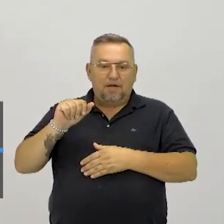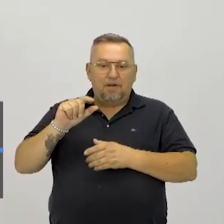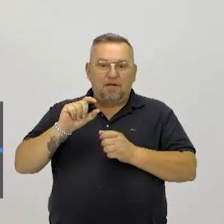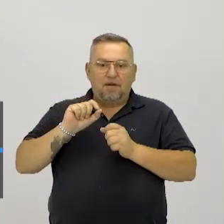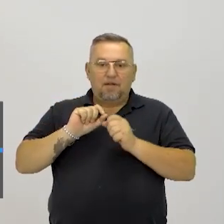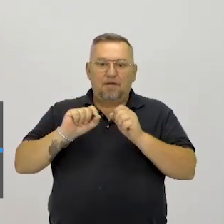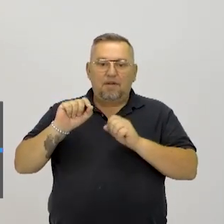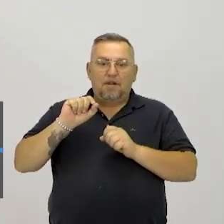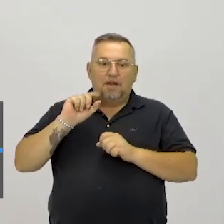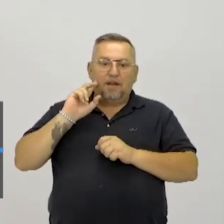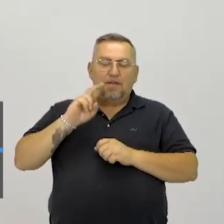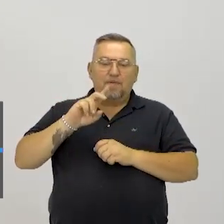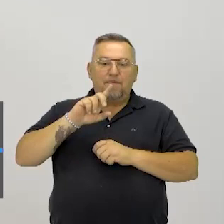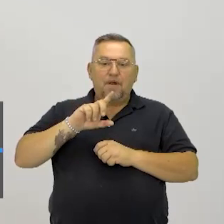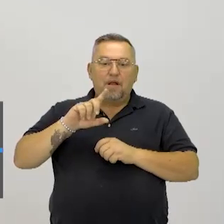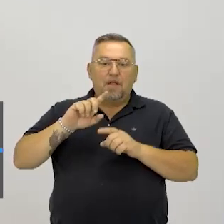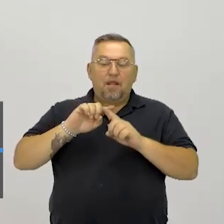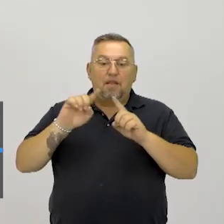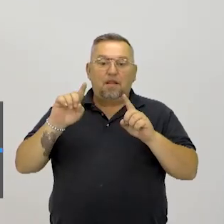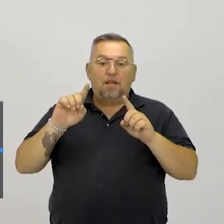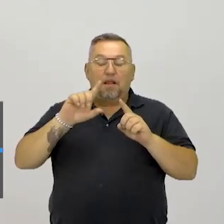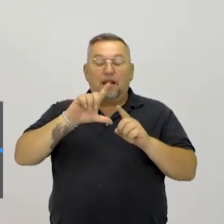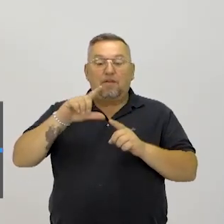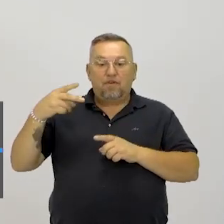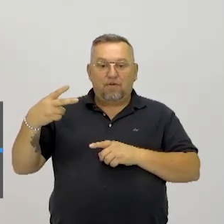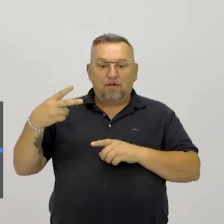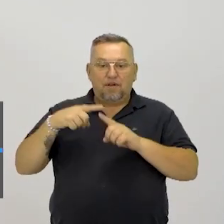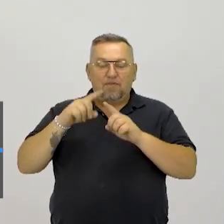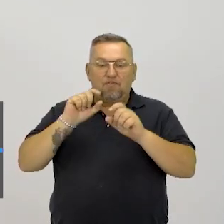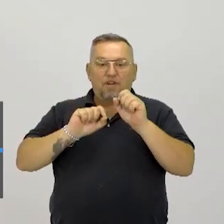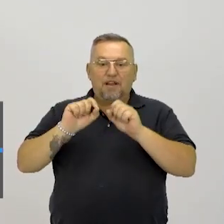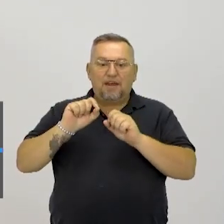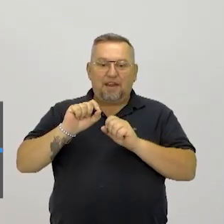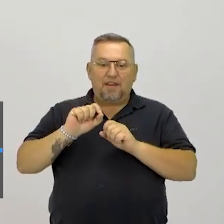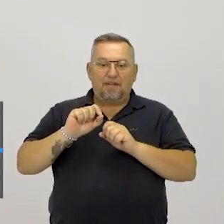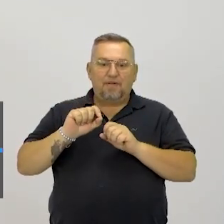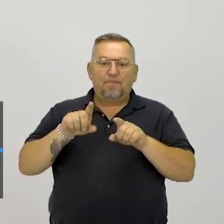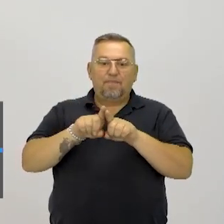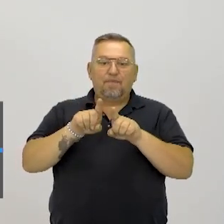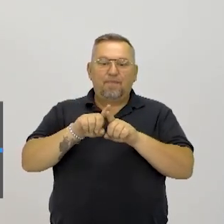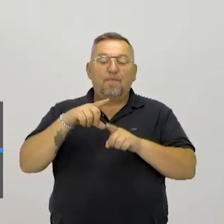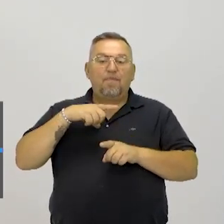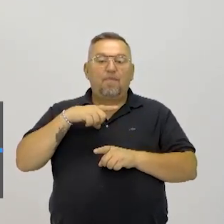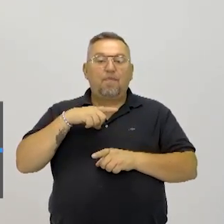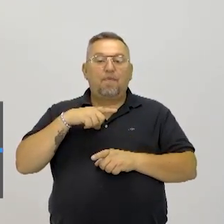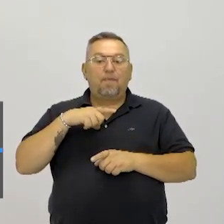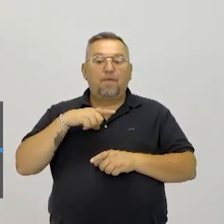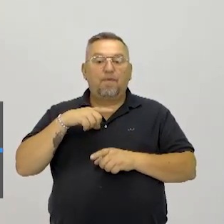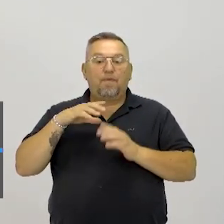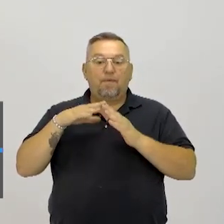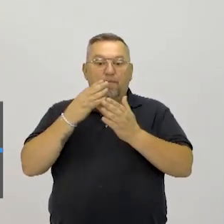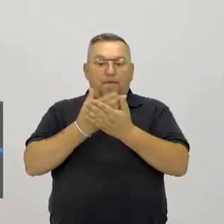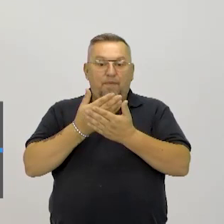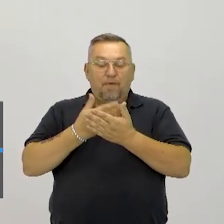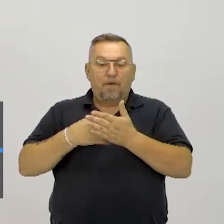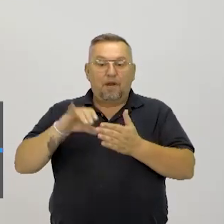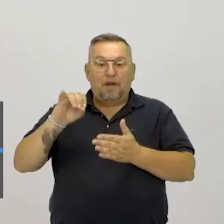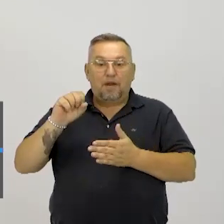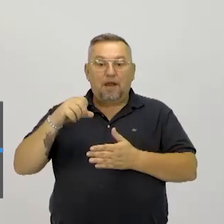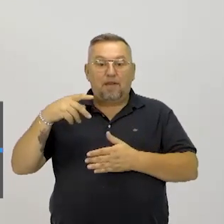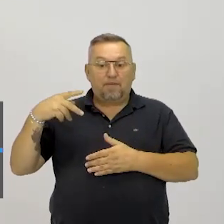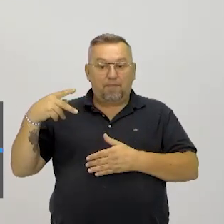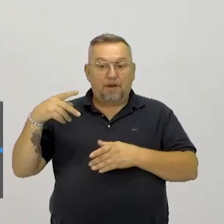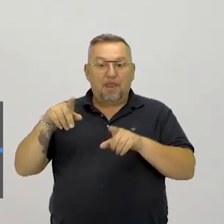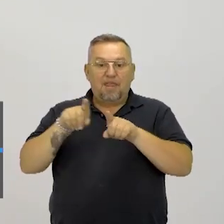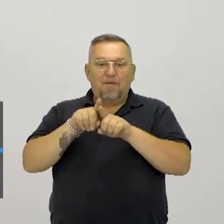de Castro Guimarães, Leste 2, a Edna Farias mandando aqui pra gente, da Pro Edna. A Escola IASP, né, de